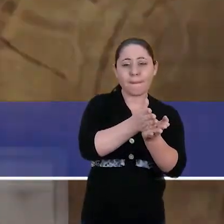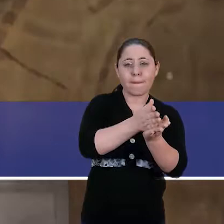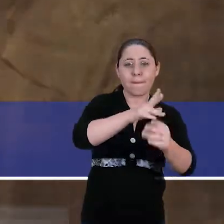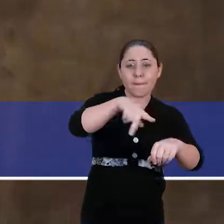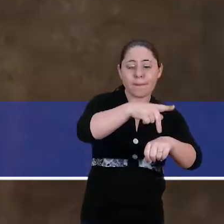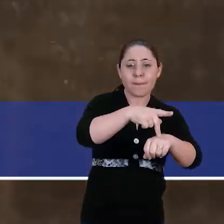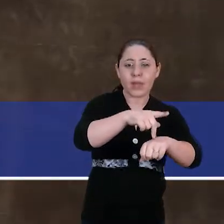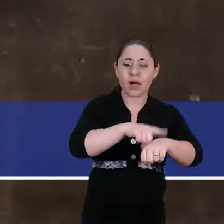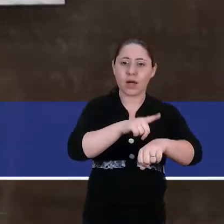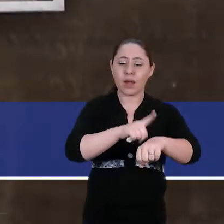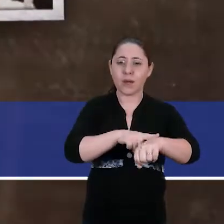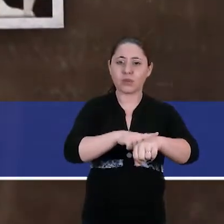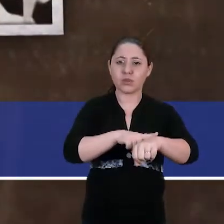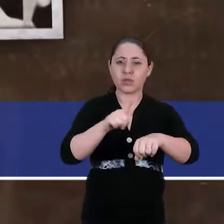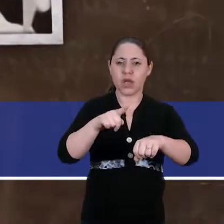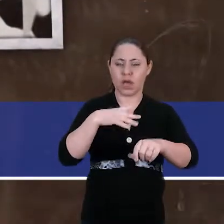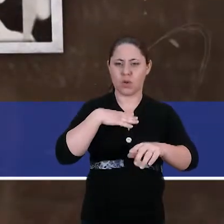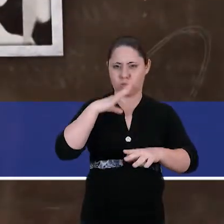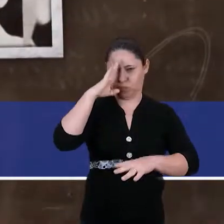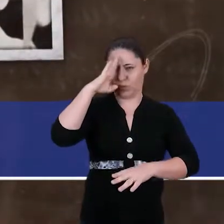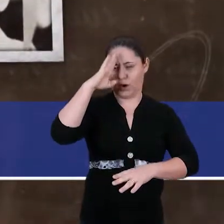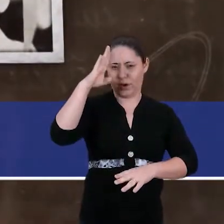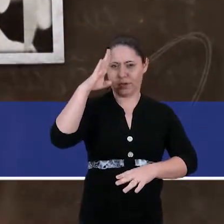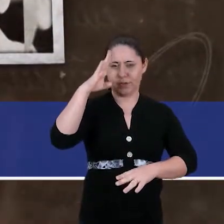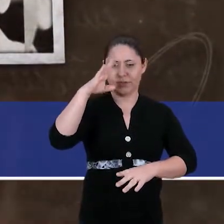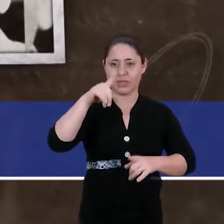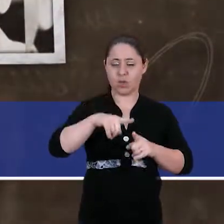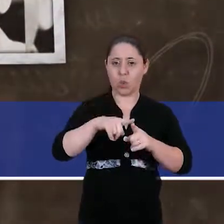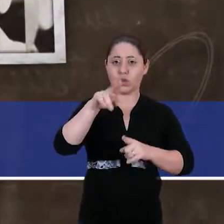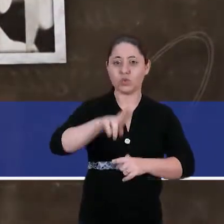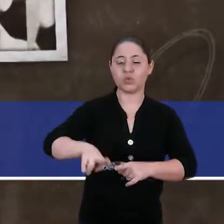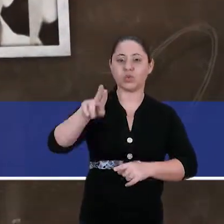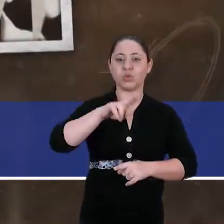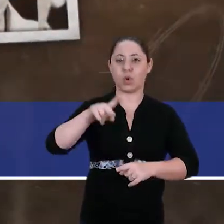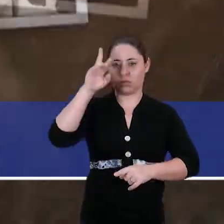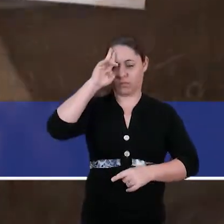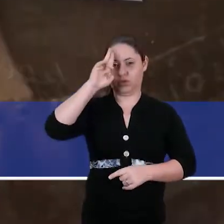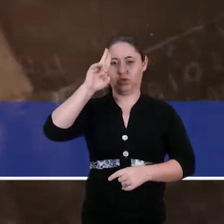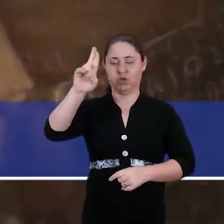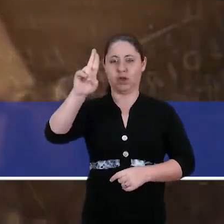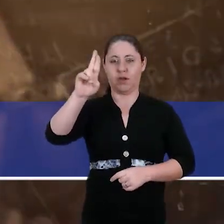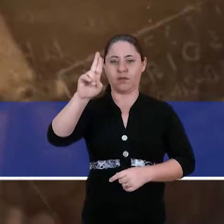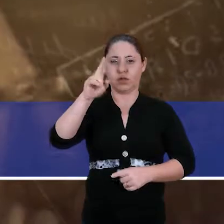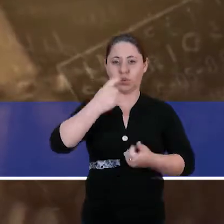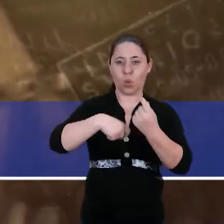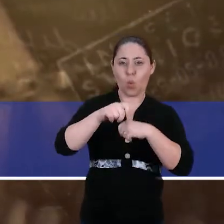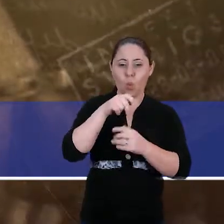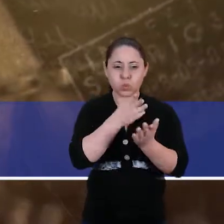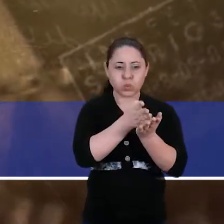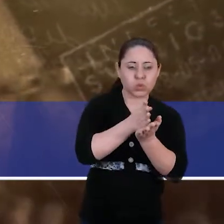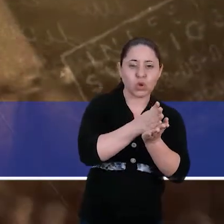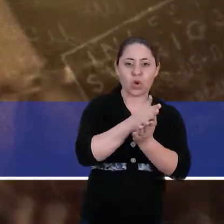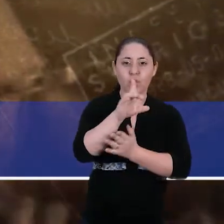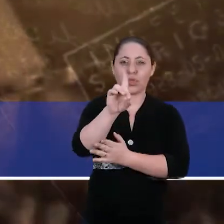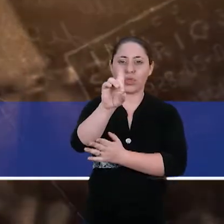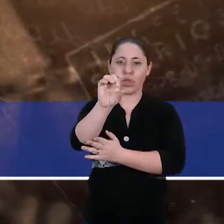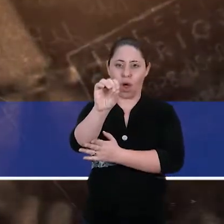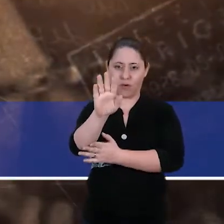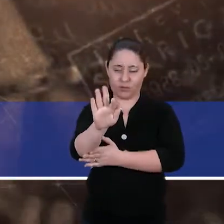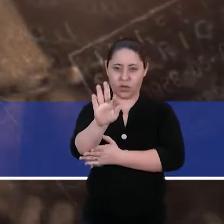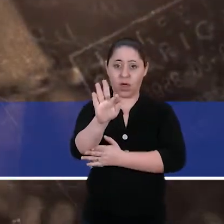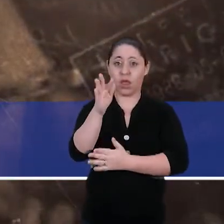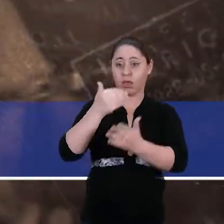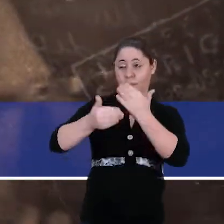fronteiras, época em que praticamente se tornou um mito da área enquanto ocupou a chefia do Departamento de Operações de Fronteiras, o